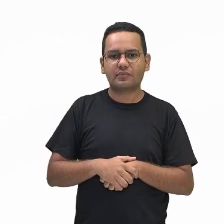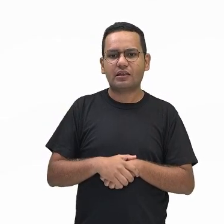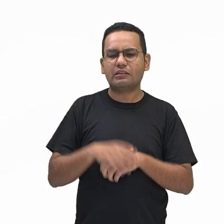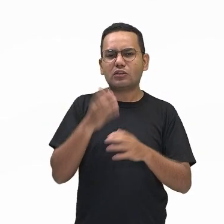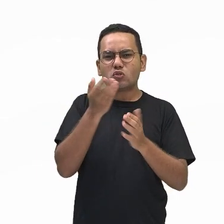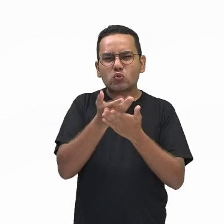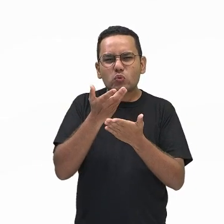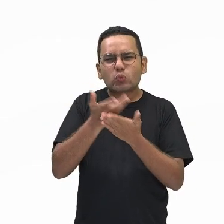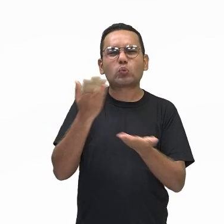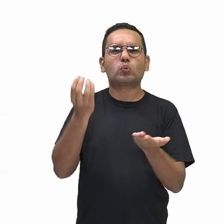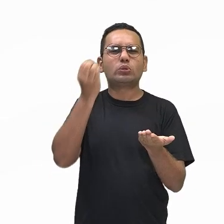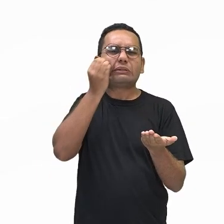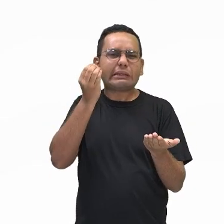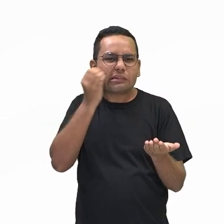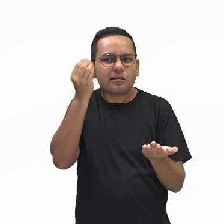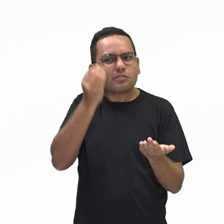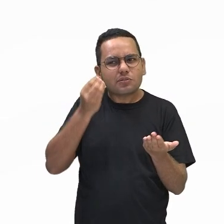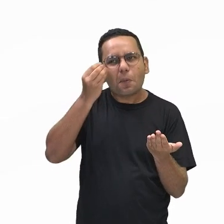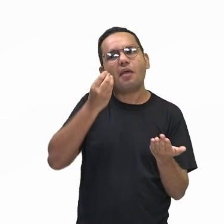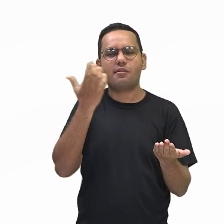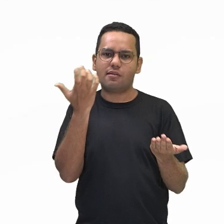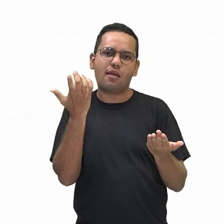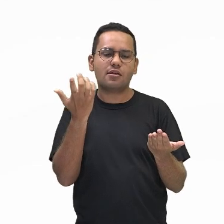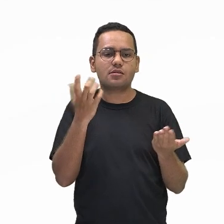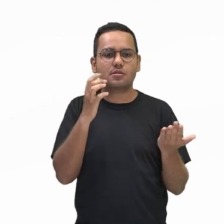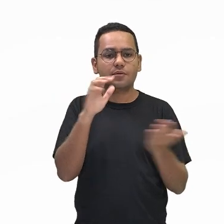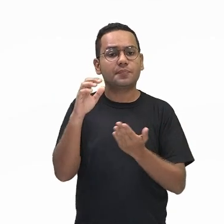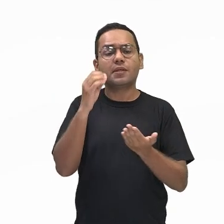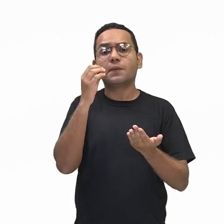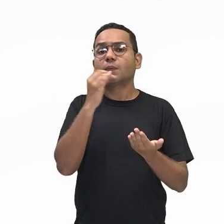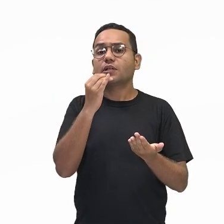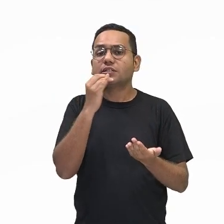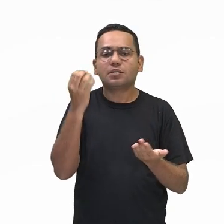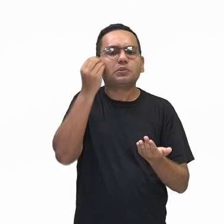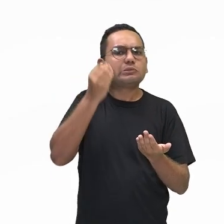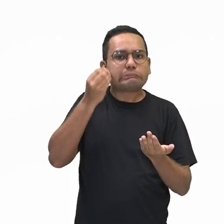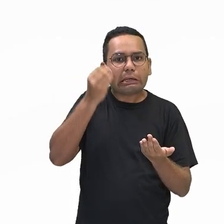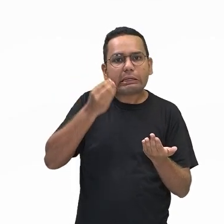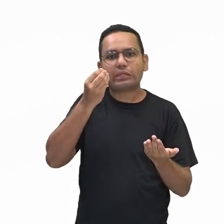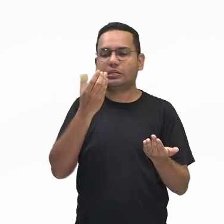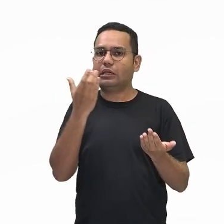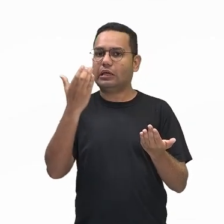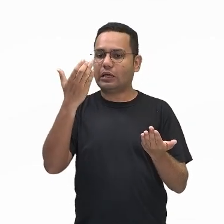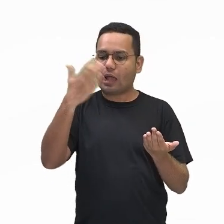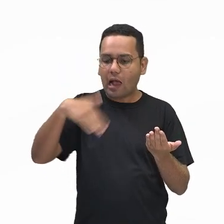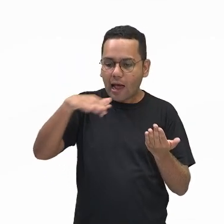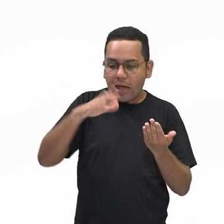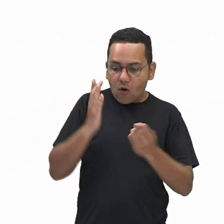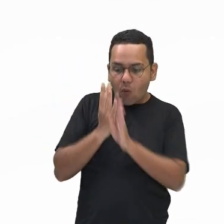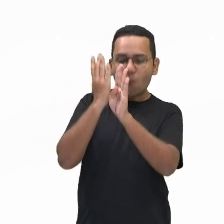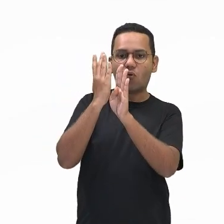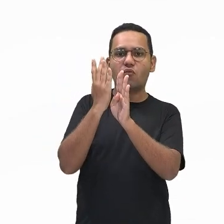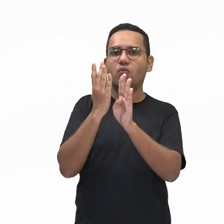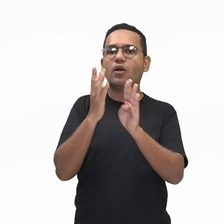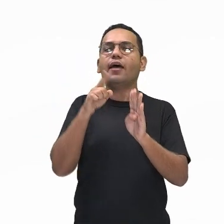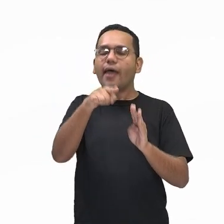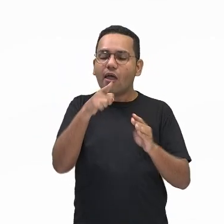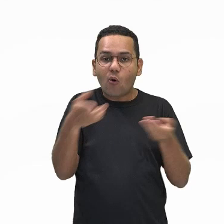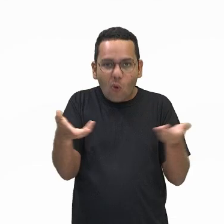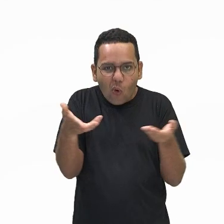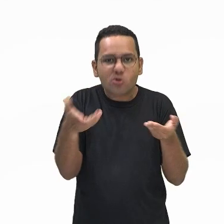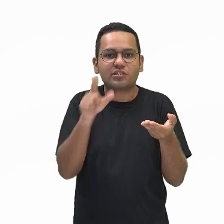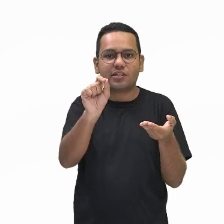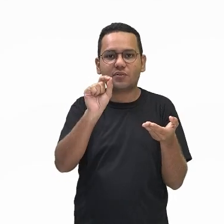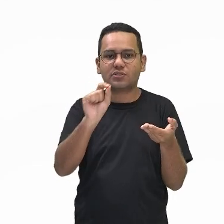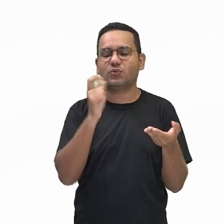estudos, em experimentos, cujos resultados estabeleceram aí as bases da genética moderna, por isso ele é considerado o pai